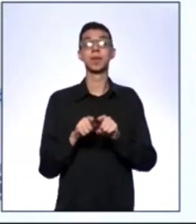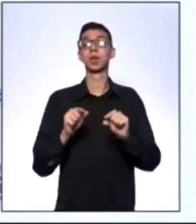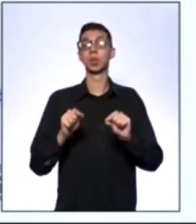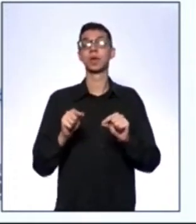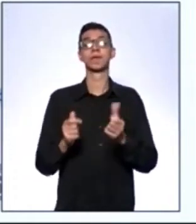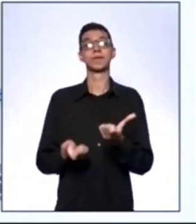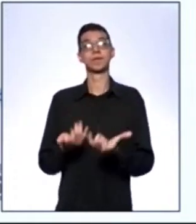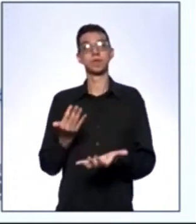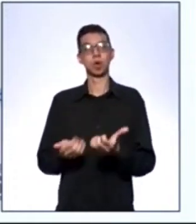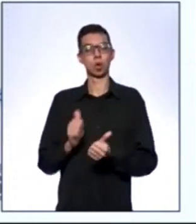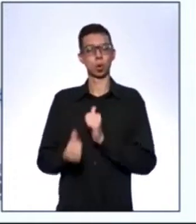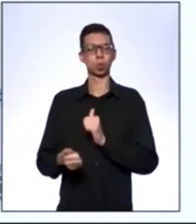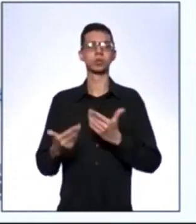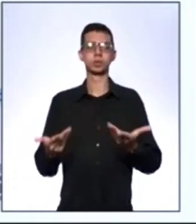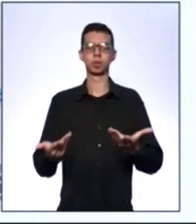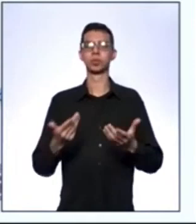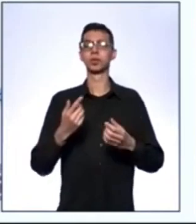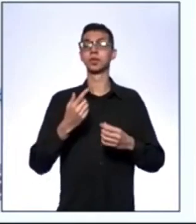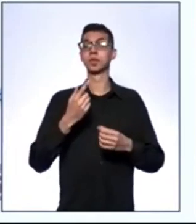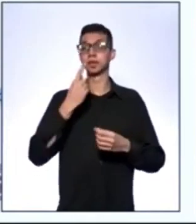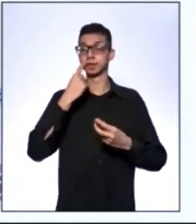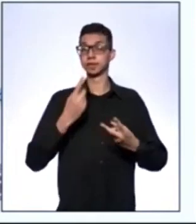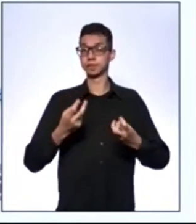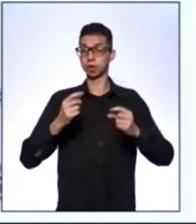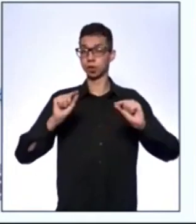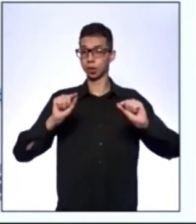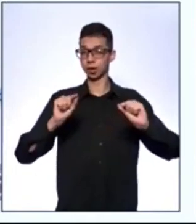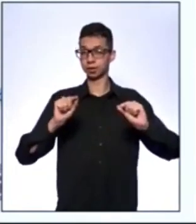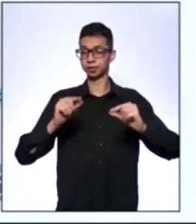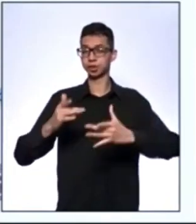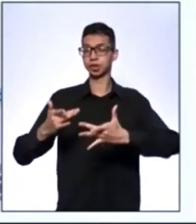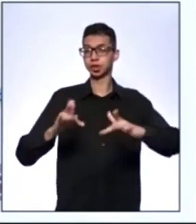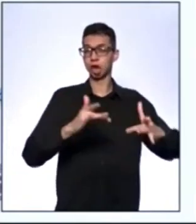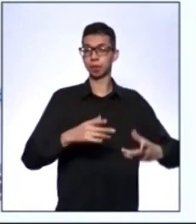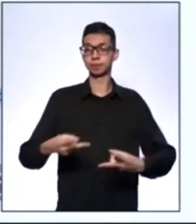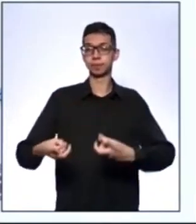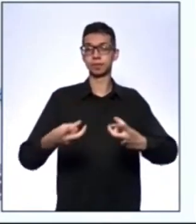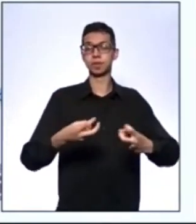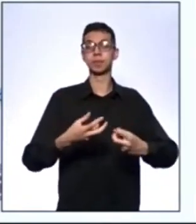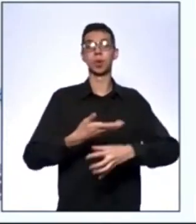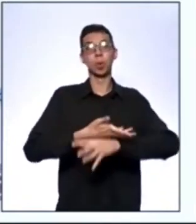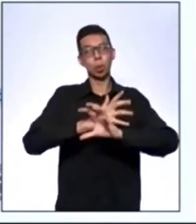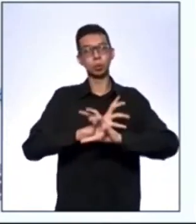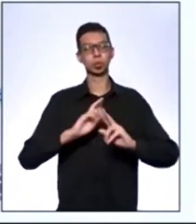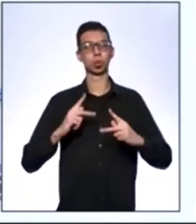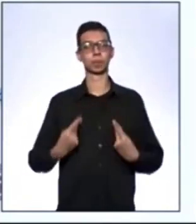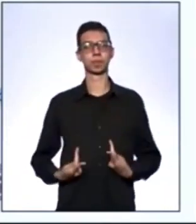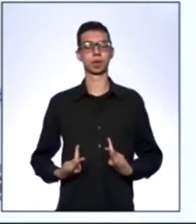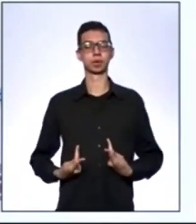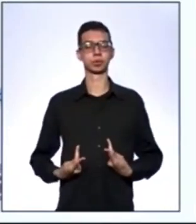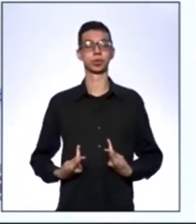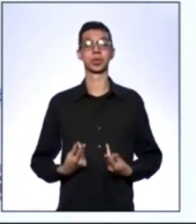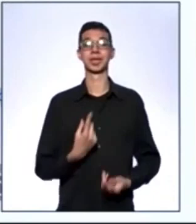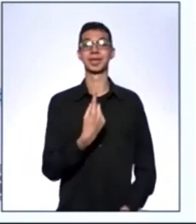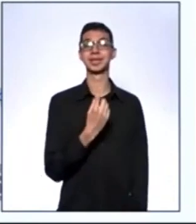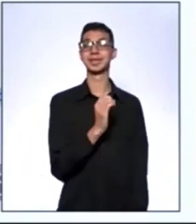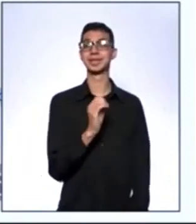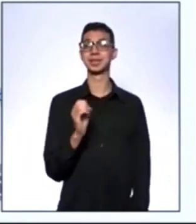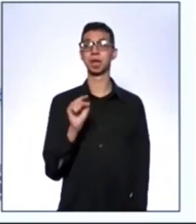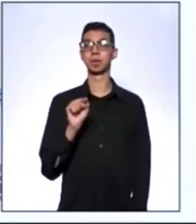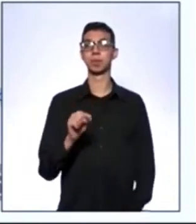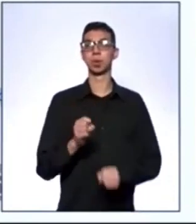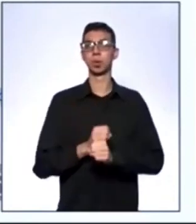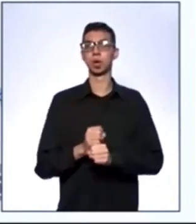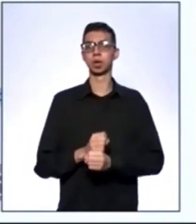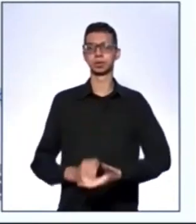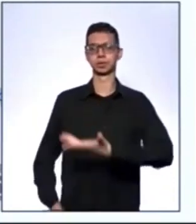de mais de 100 mil anos, aí está exagerando. Aí não. 100 mil anos, meu companheiro, aí não